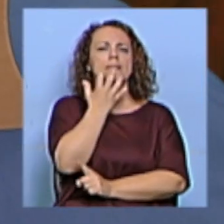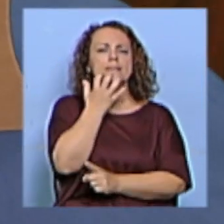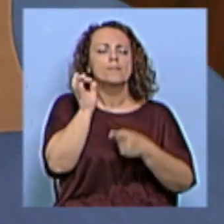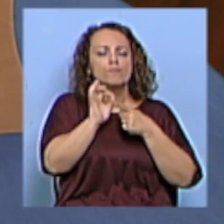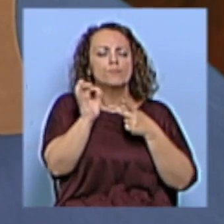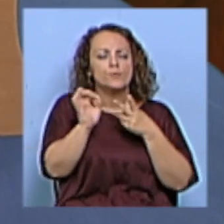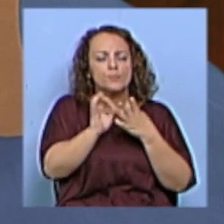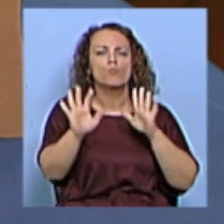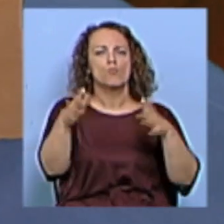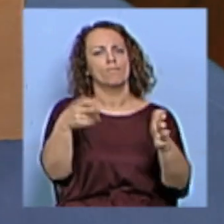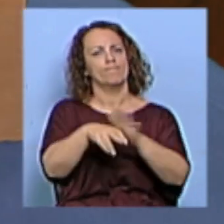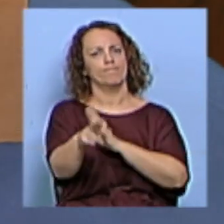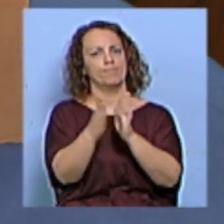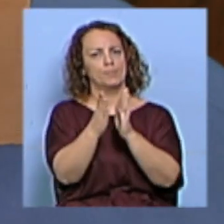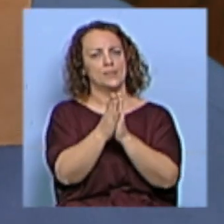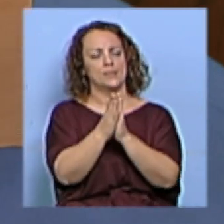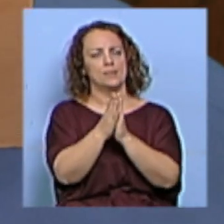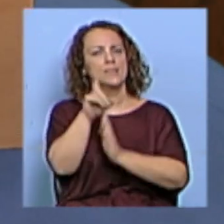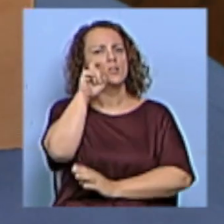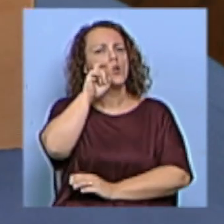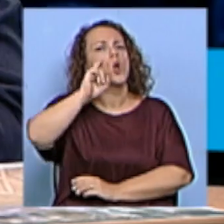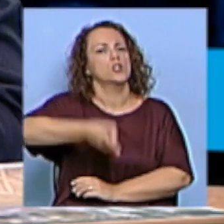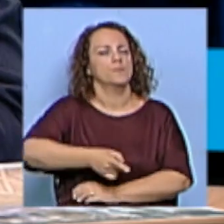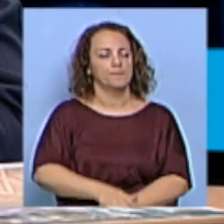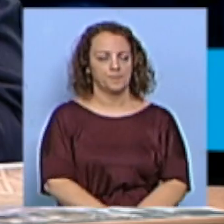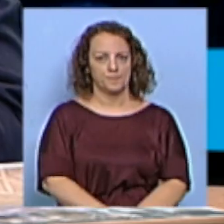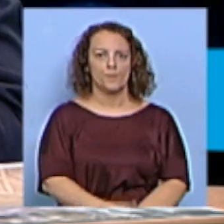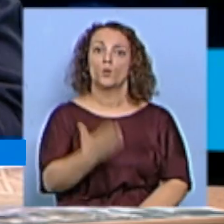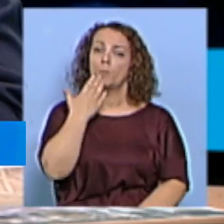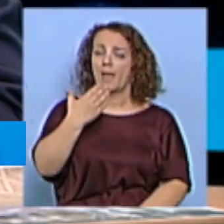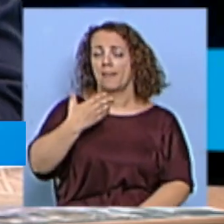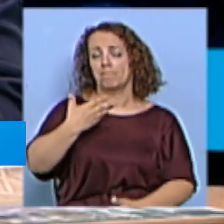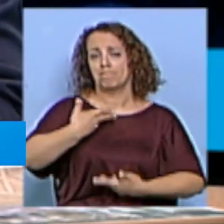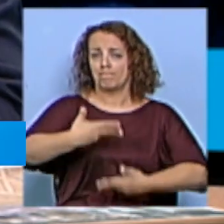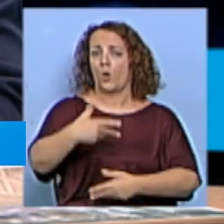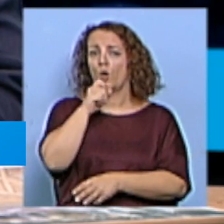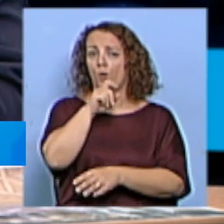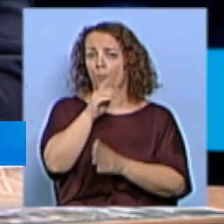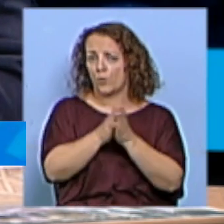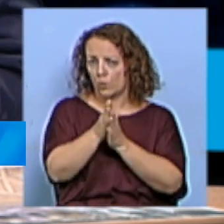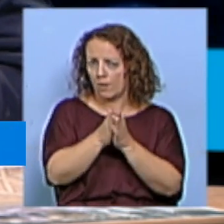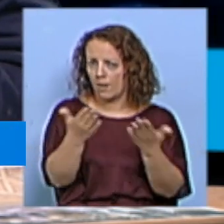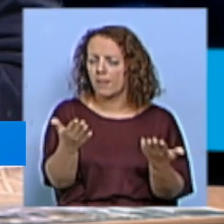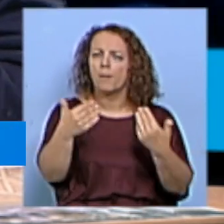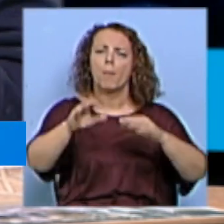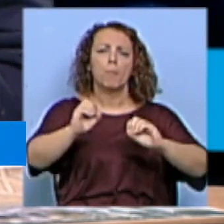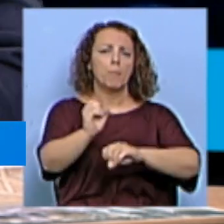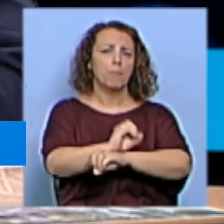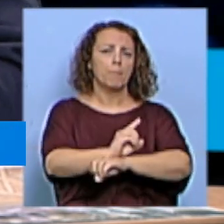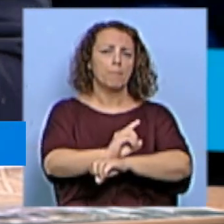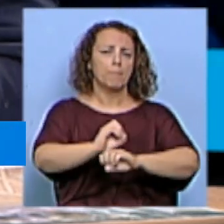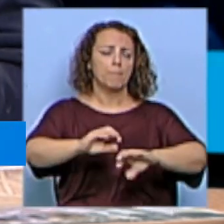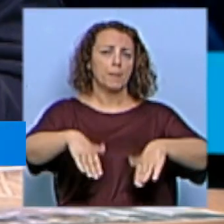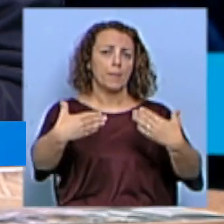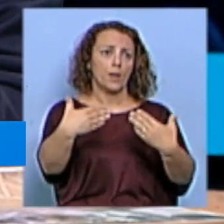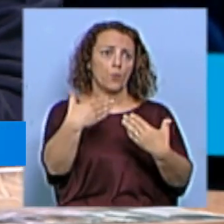participar nas celebrações comunitárias das Eucaristias. Muito obrigado por esta oportunidade. Bem, em primeiro lugar, temos uma alegria, é